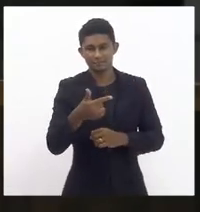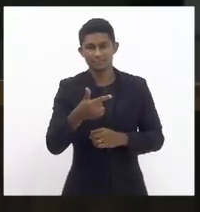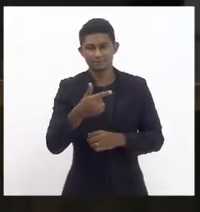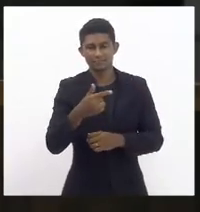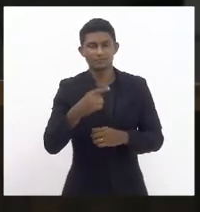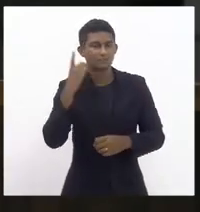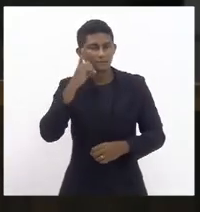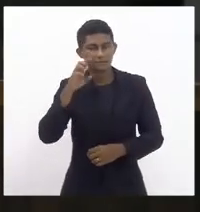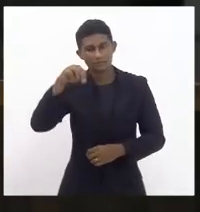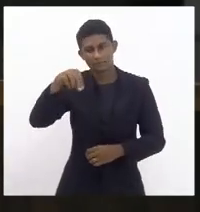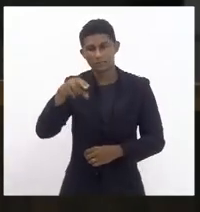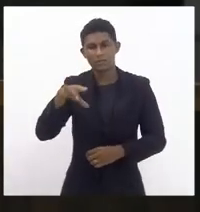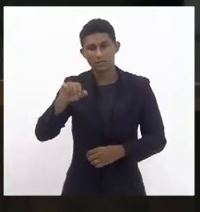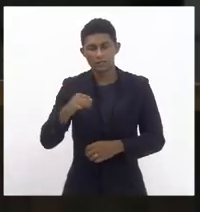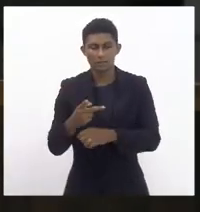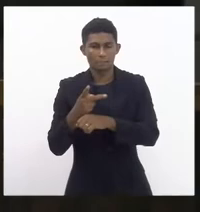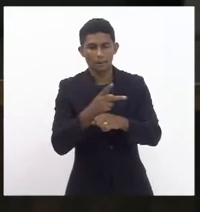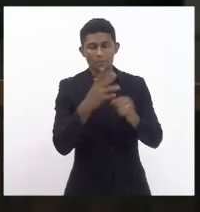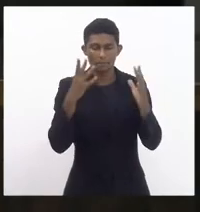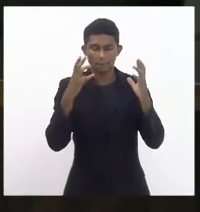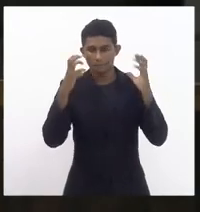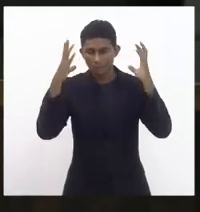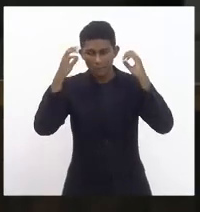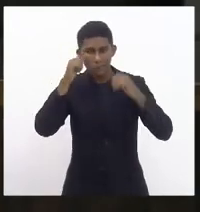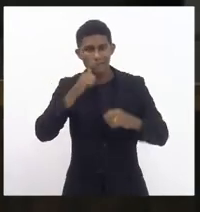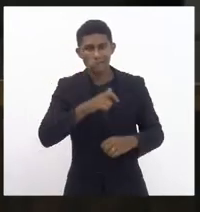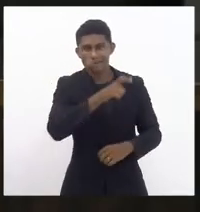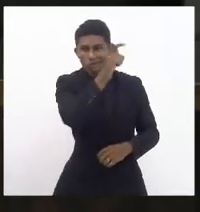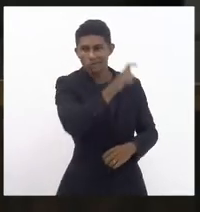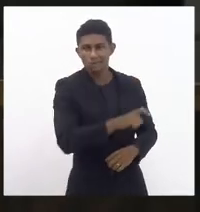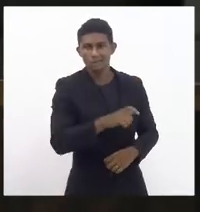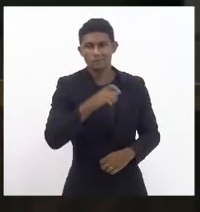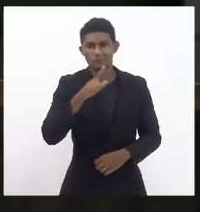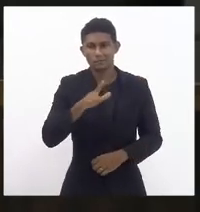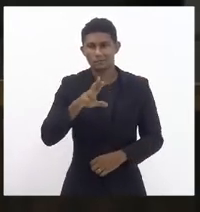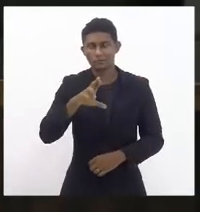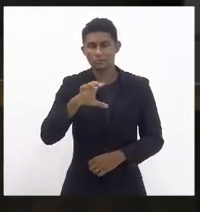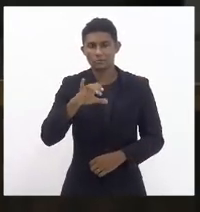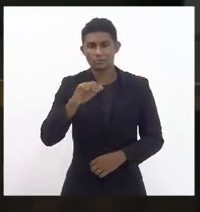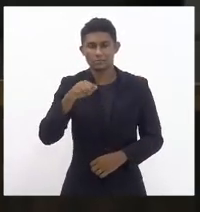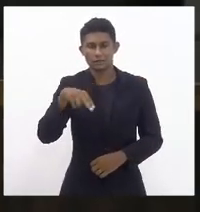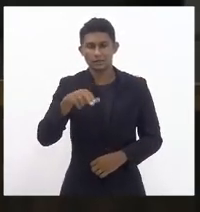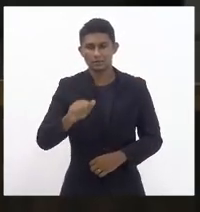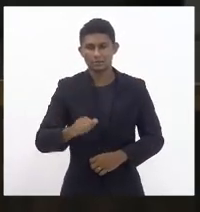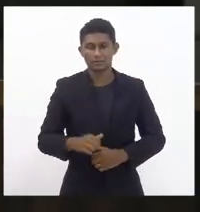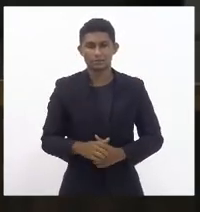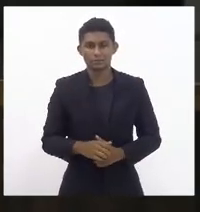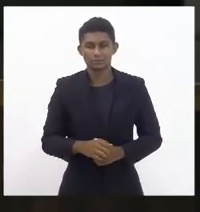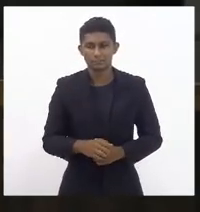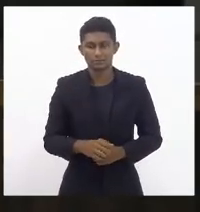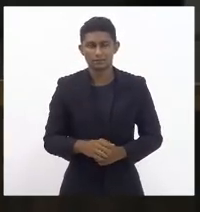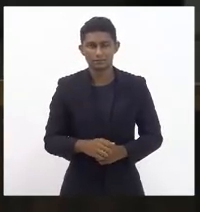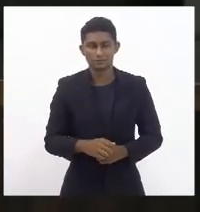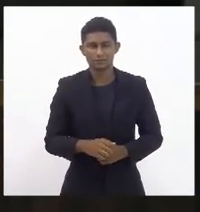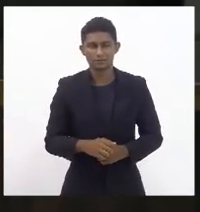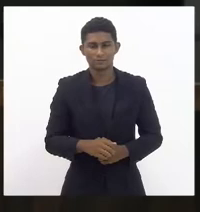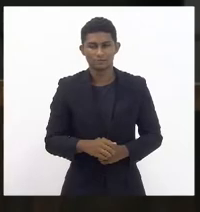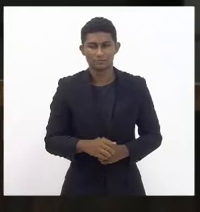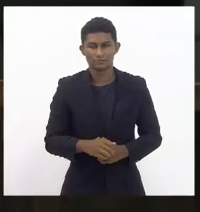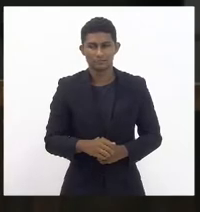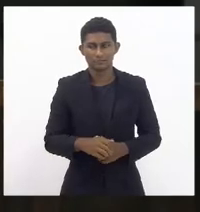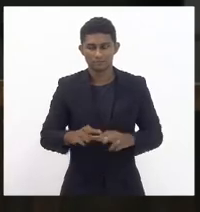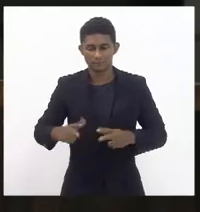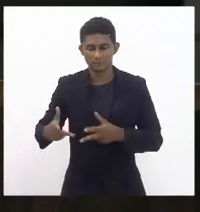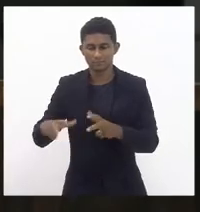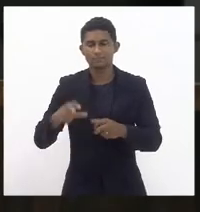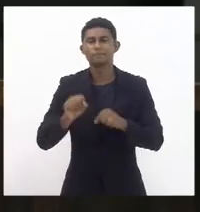da Mônica com tarde prima Arielle Luciana boio precisar como são de Nova mais de norma